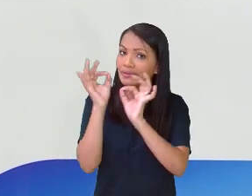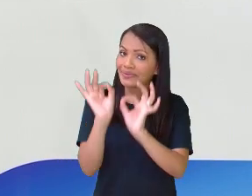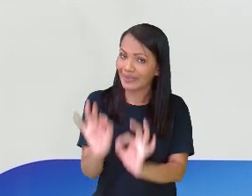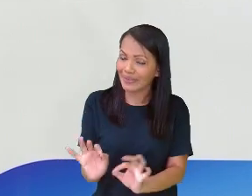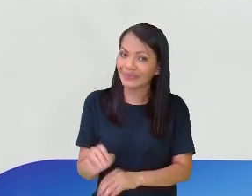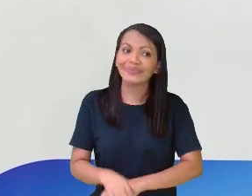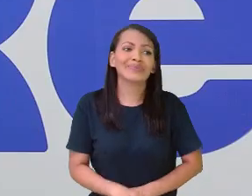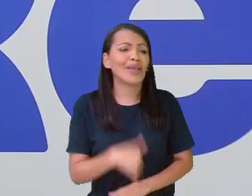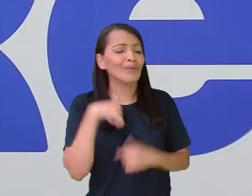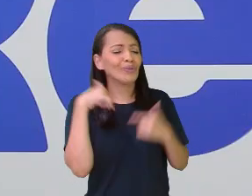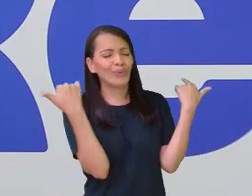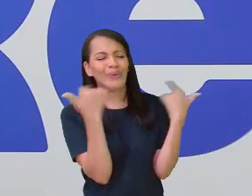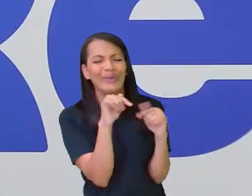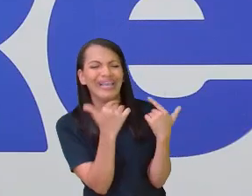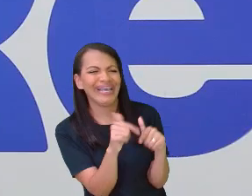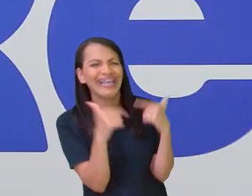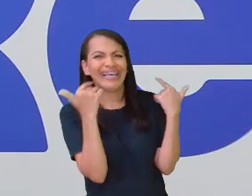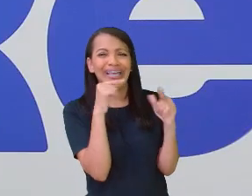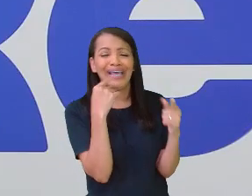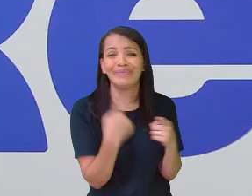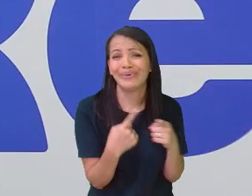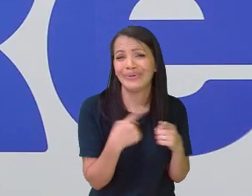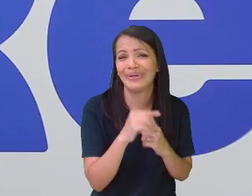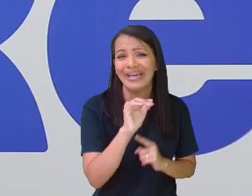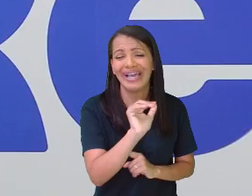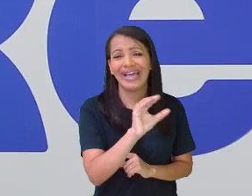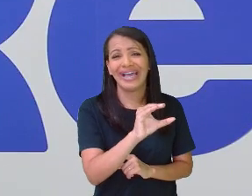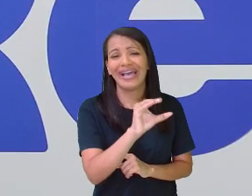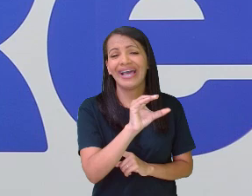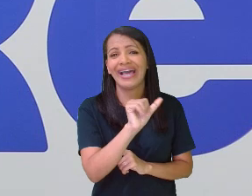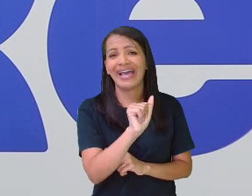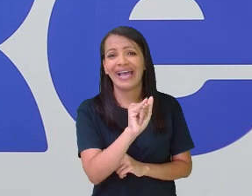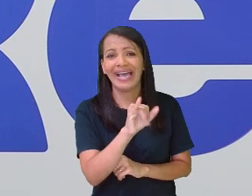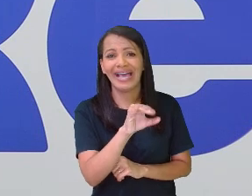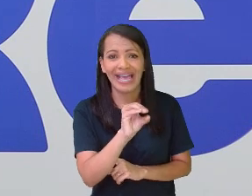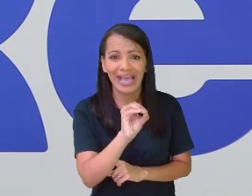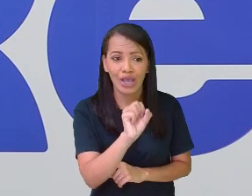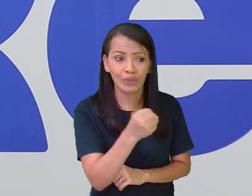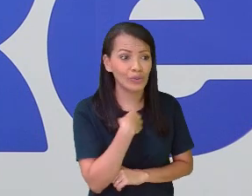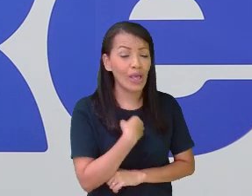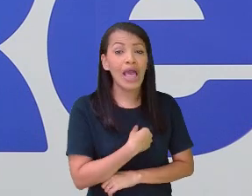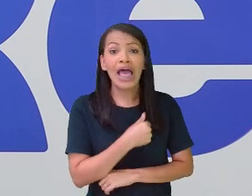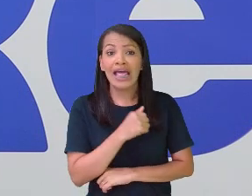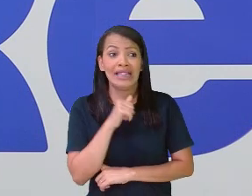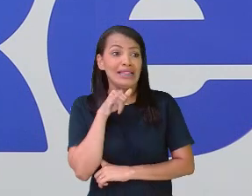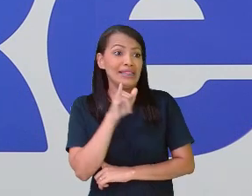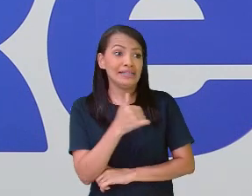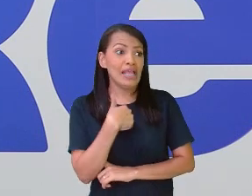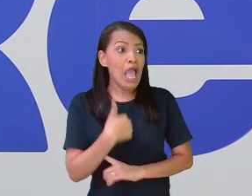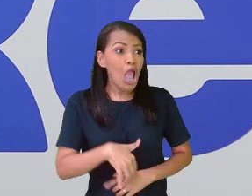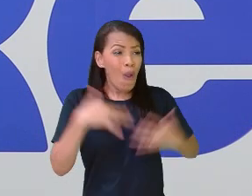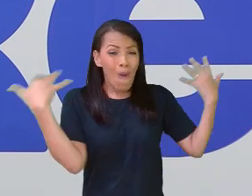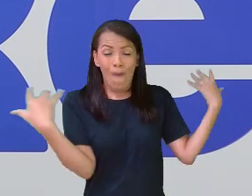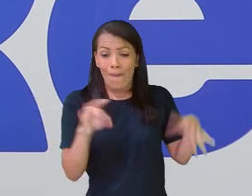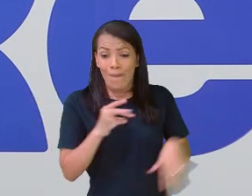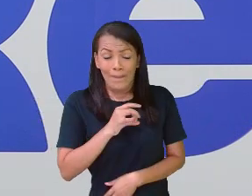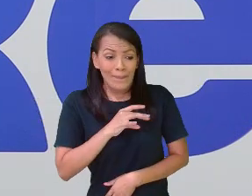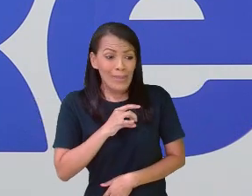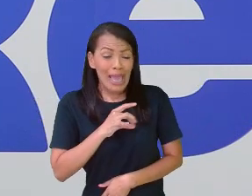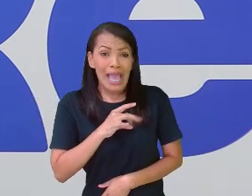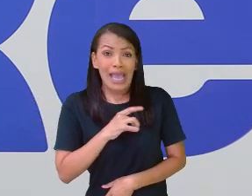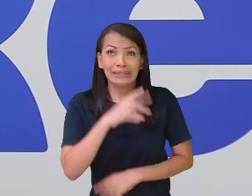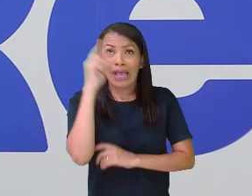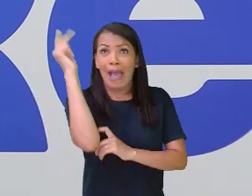né? Eu tô rindo aqui porque o Caio colocou que tem pavor de barata voadora. Imagina a